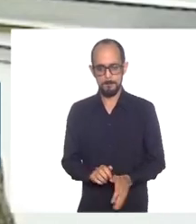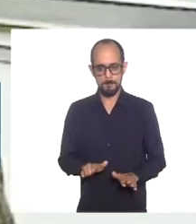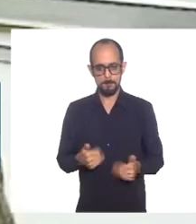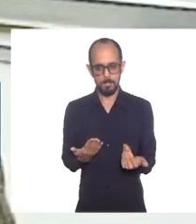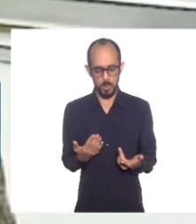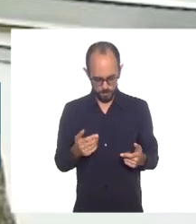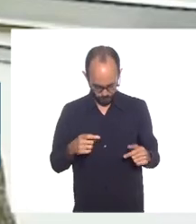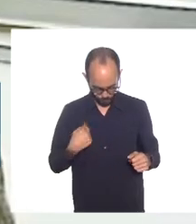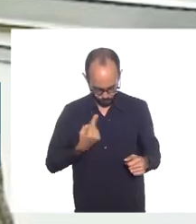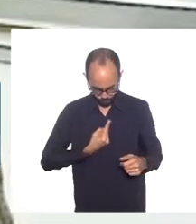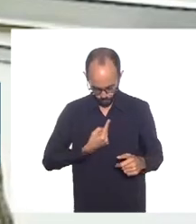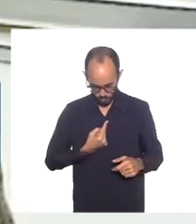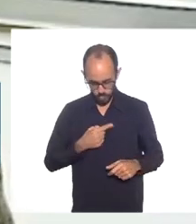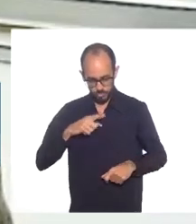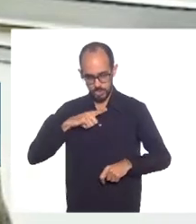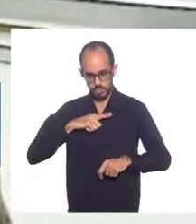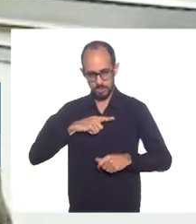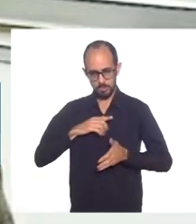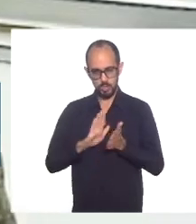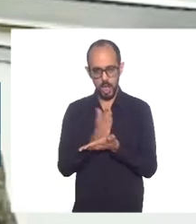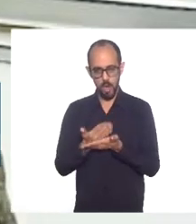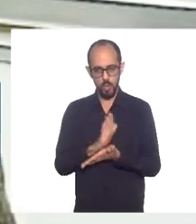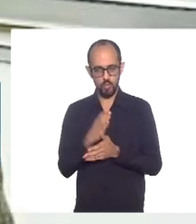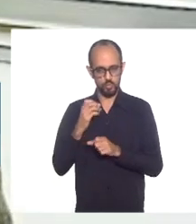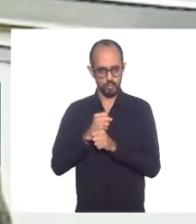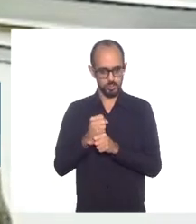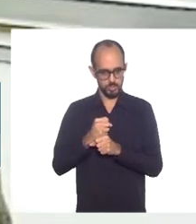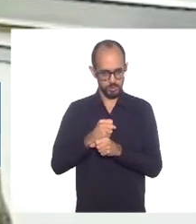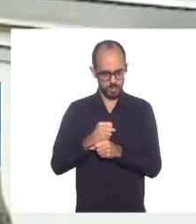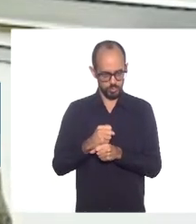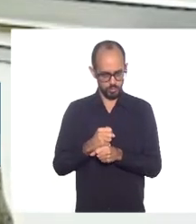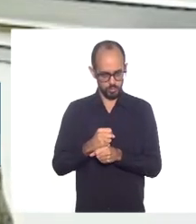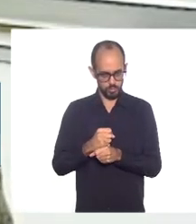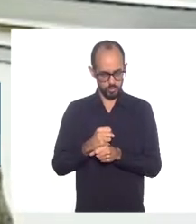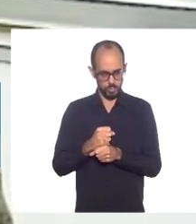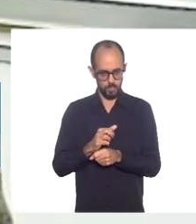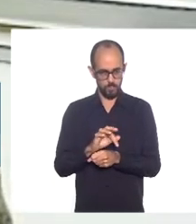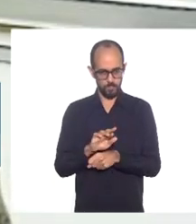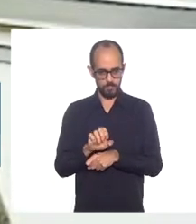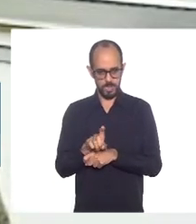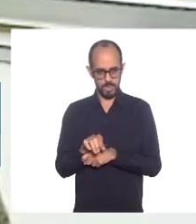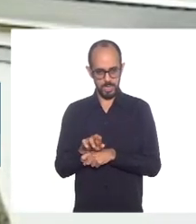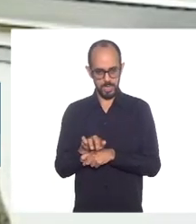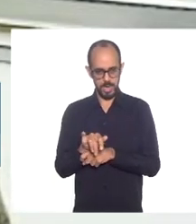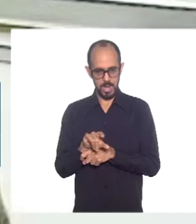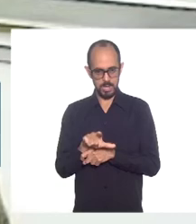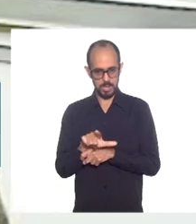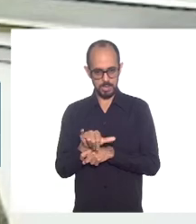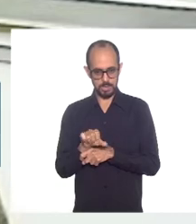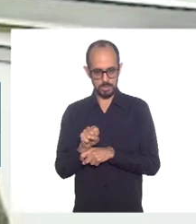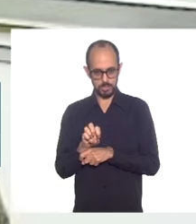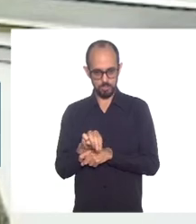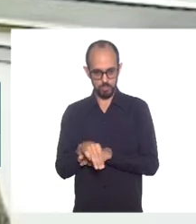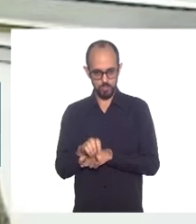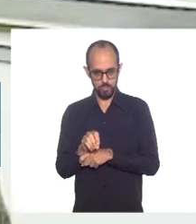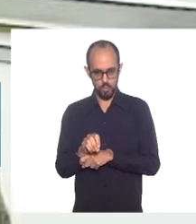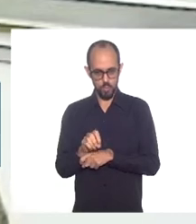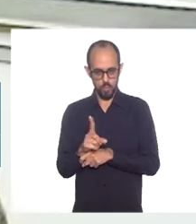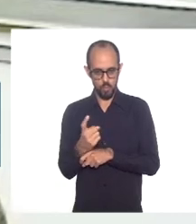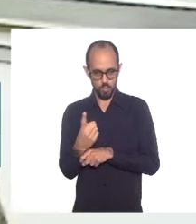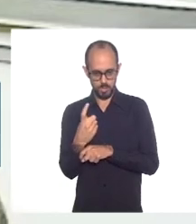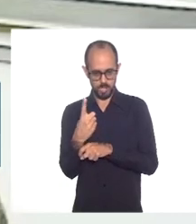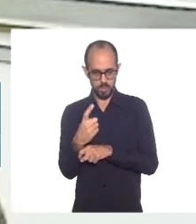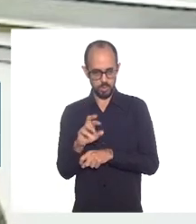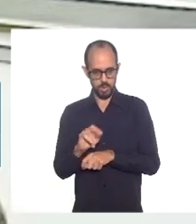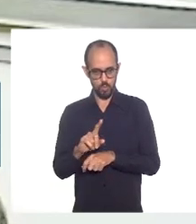Nós vivemos algumas décadas um federalismo unitário e não um federalismo de